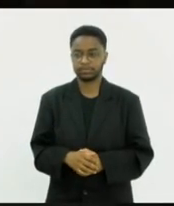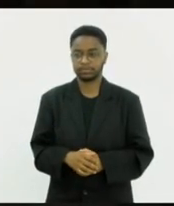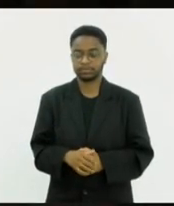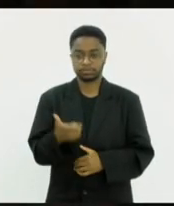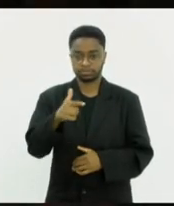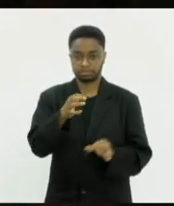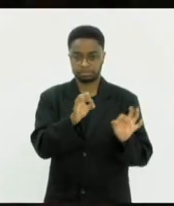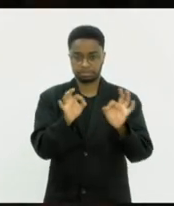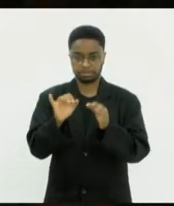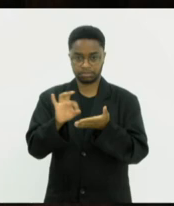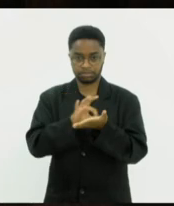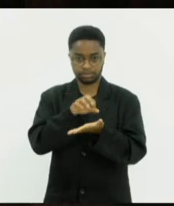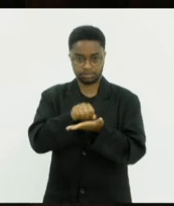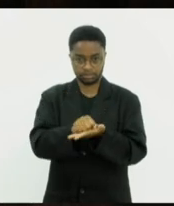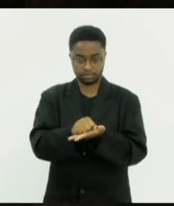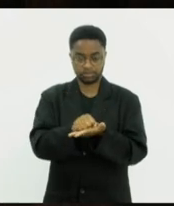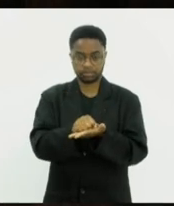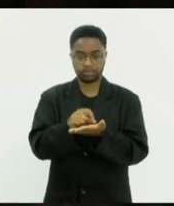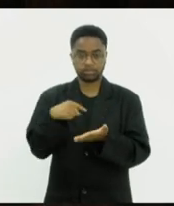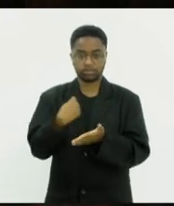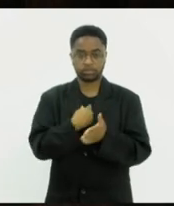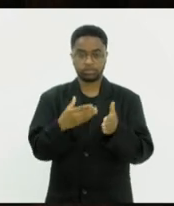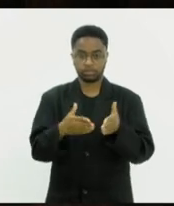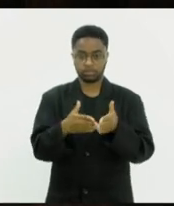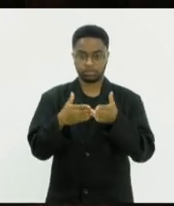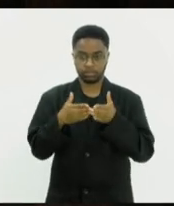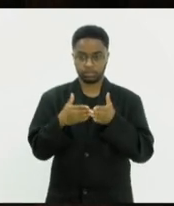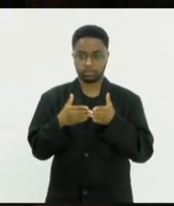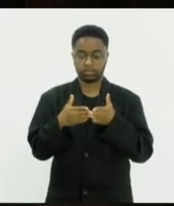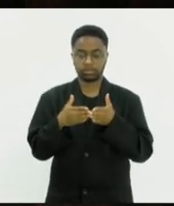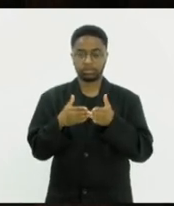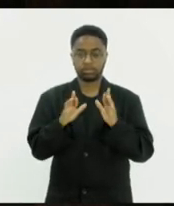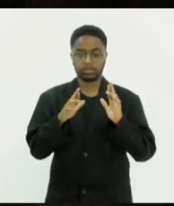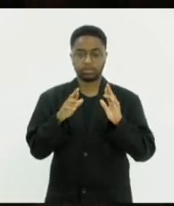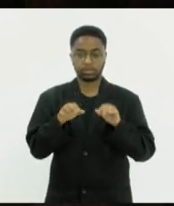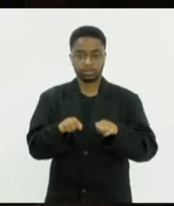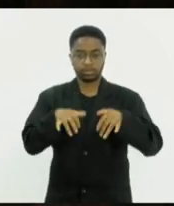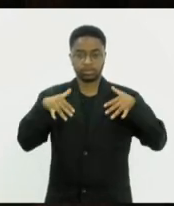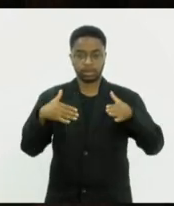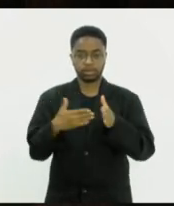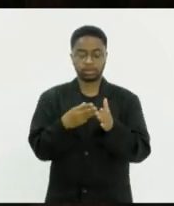Não havendo mais orador inscrito, a presidência suspende a sessão até às